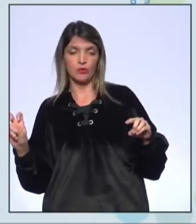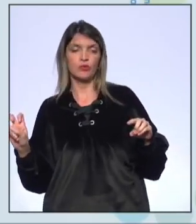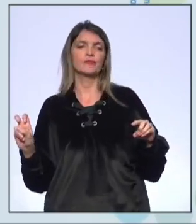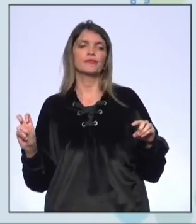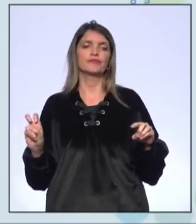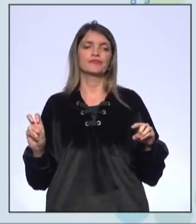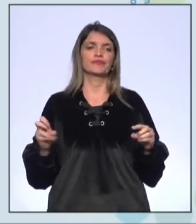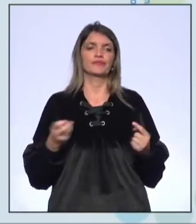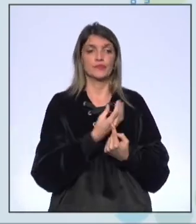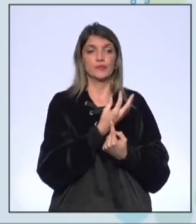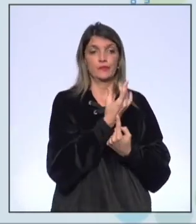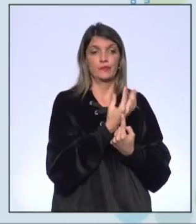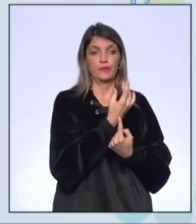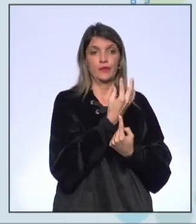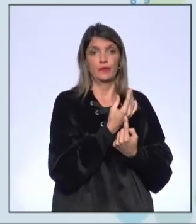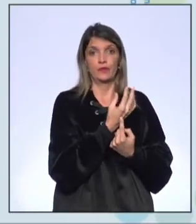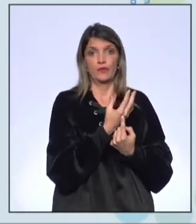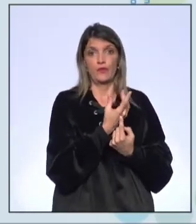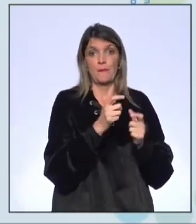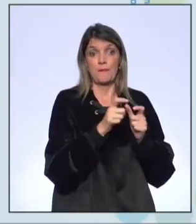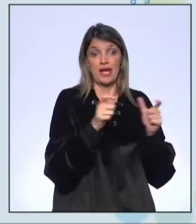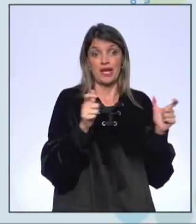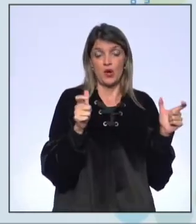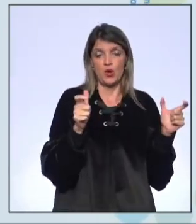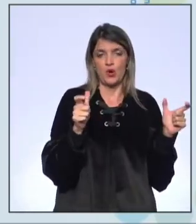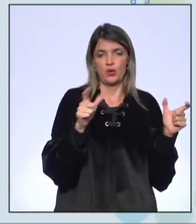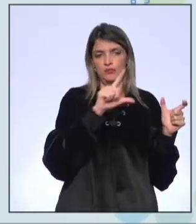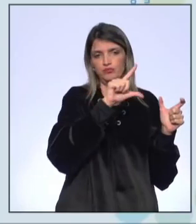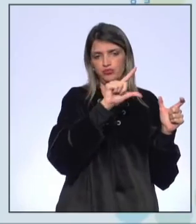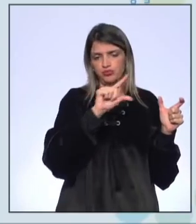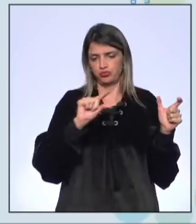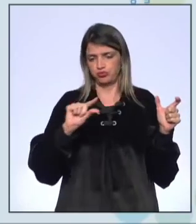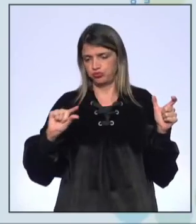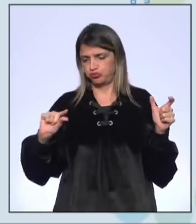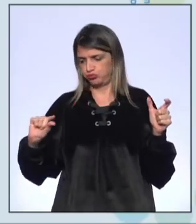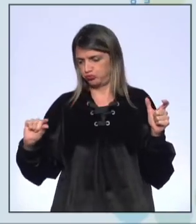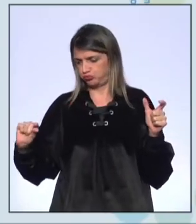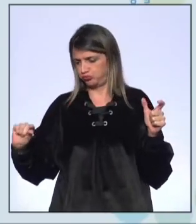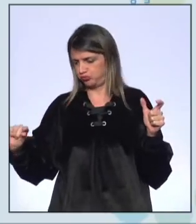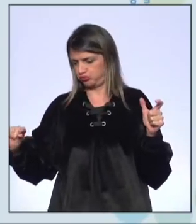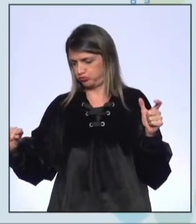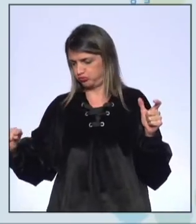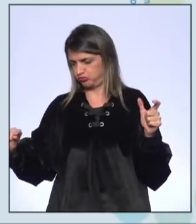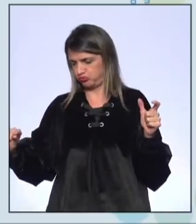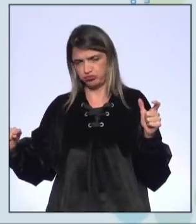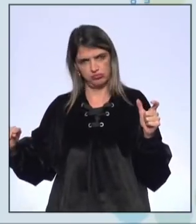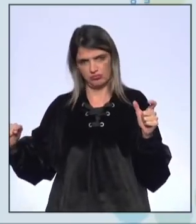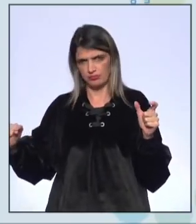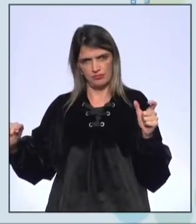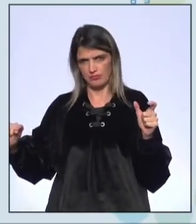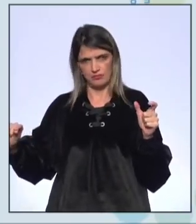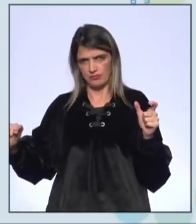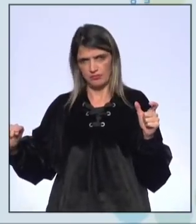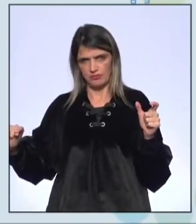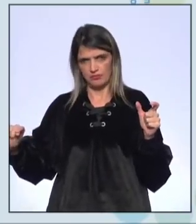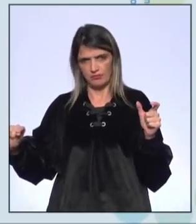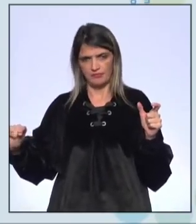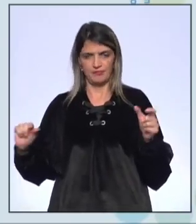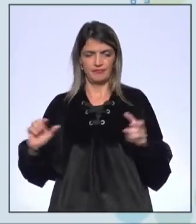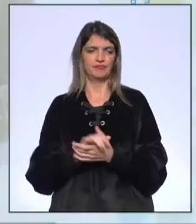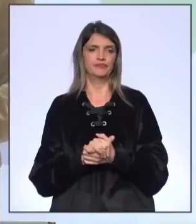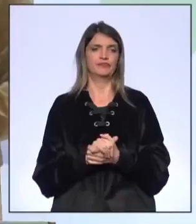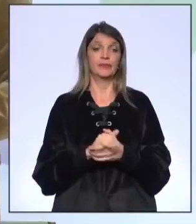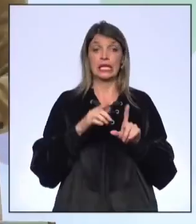ponta do sistema vai ter uma temperatura menor. Até que toda a barra esteja o quê? A mesma temperatura. Certo,